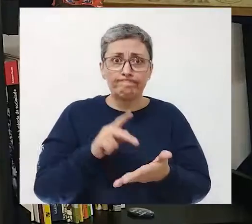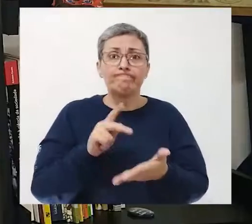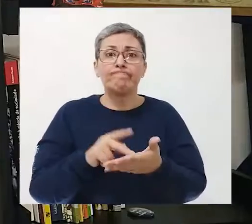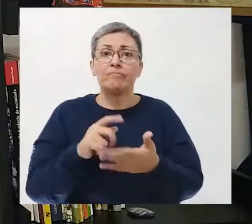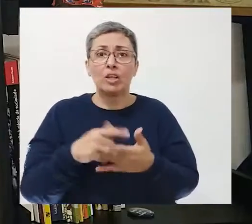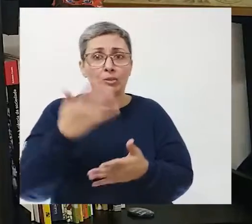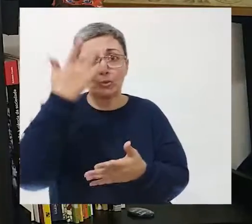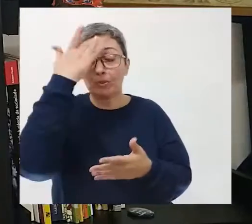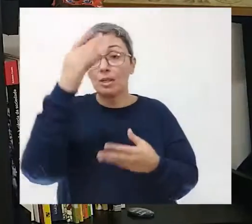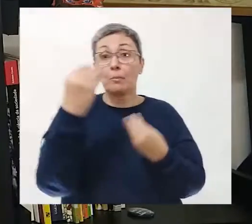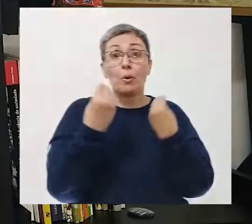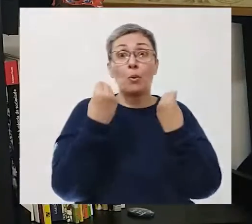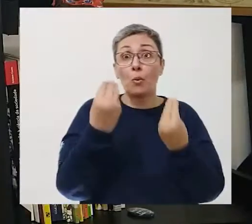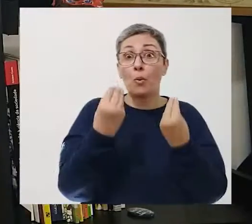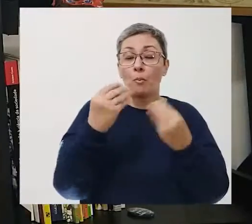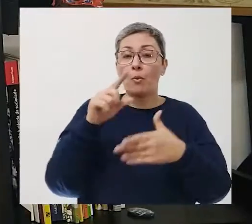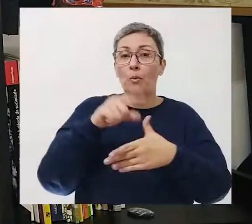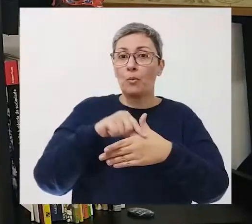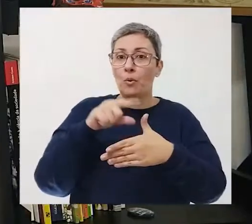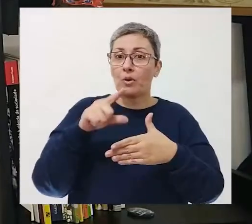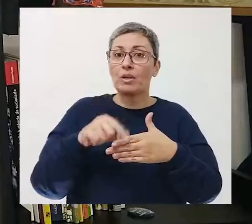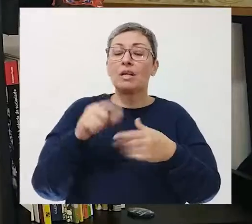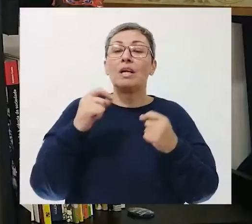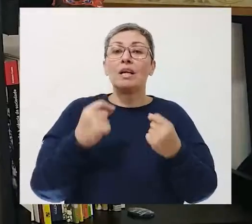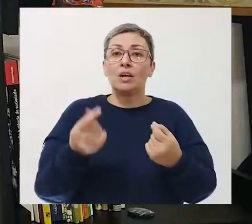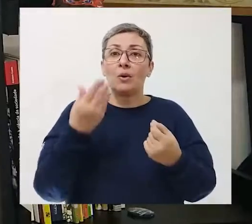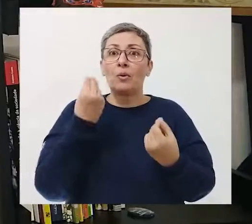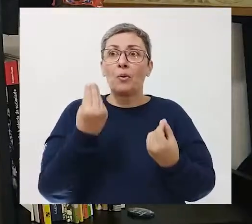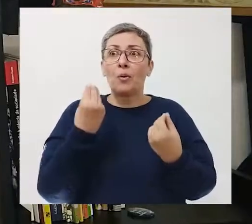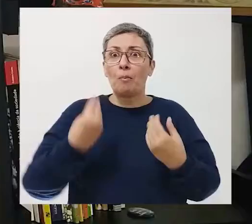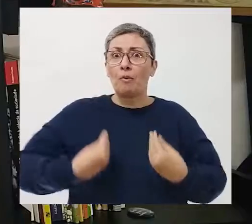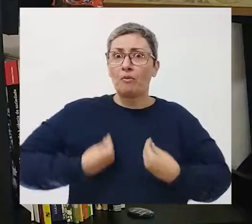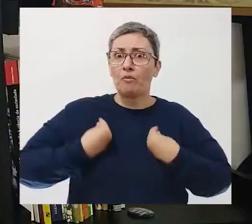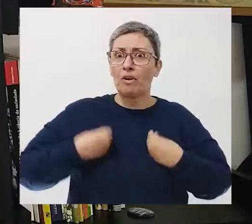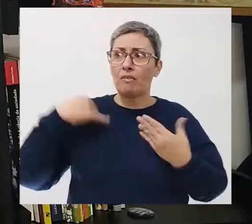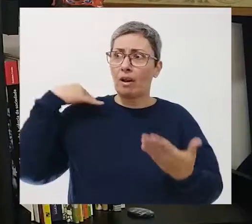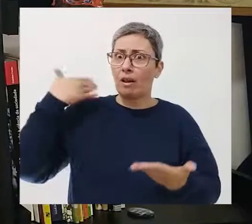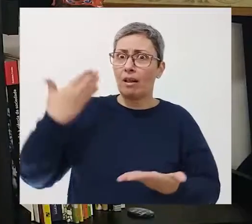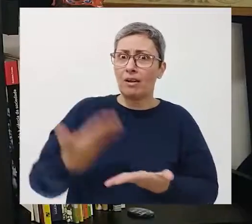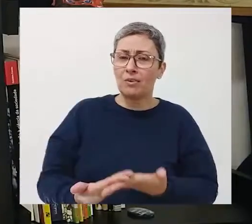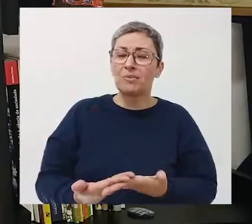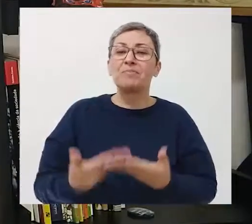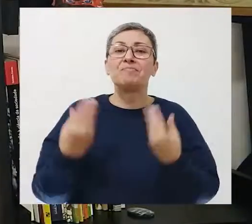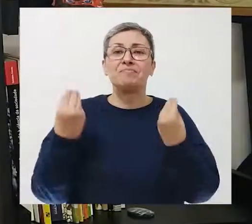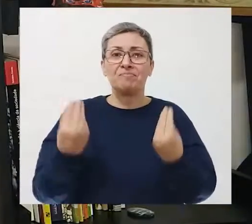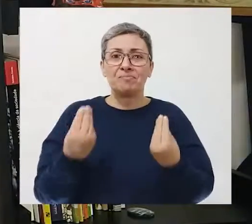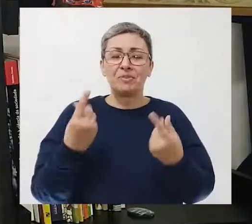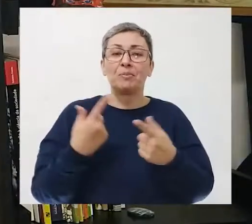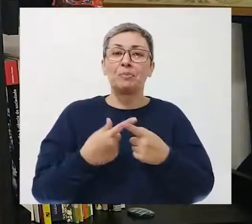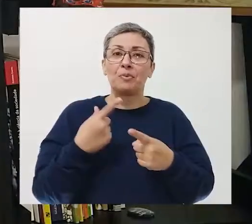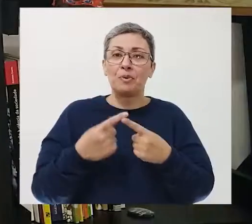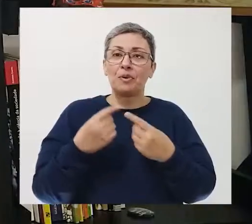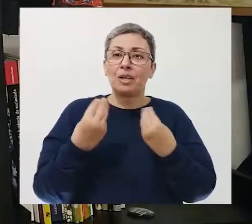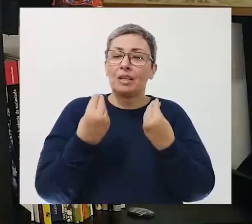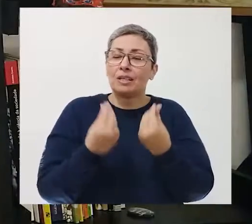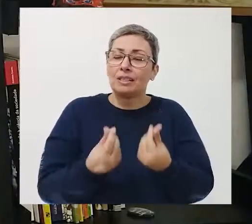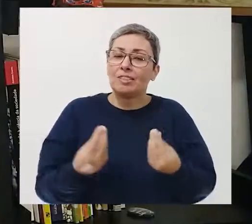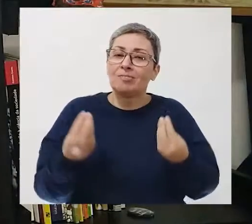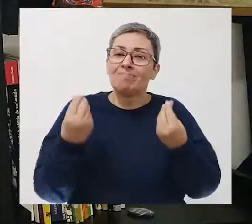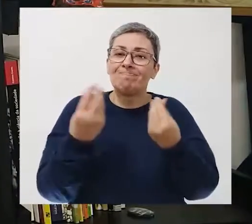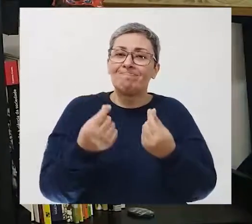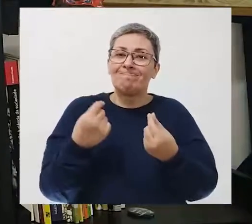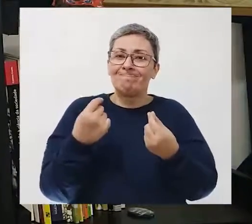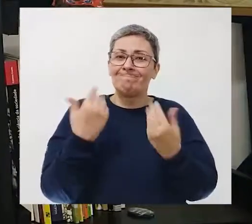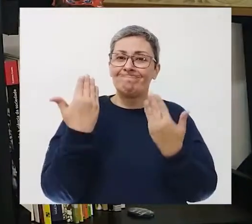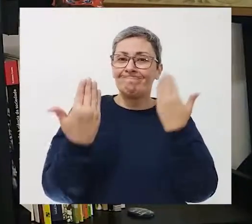não sabem como que o cordel consegue sobreviver até hoje. Por ser tão sensível se comparado